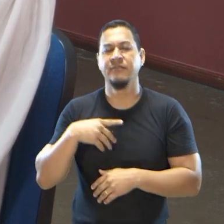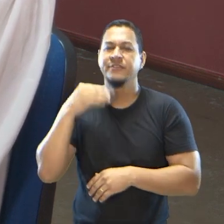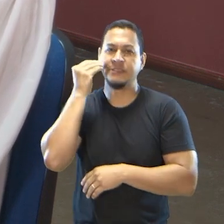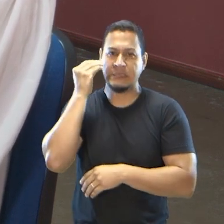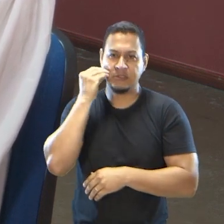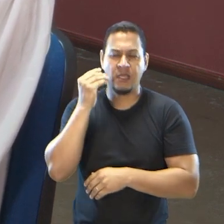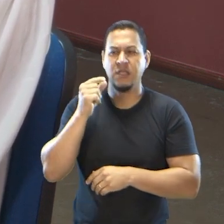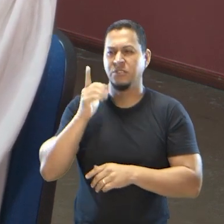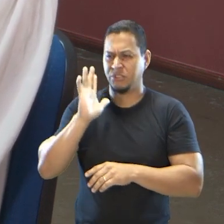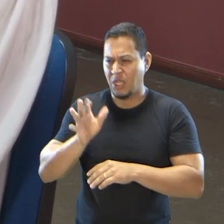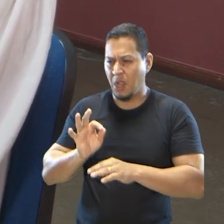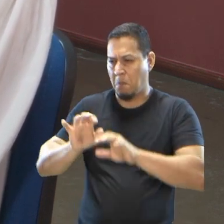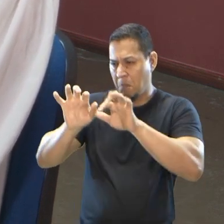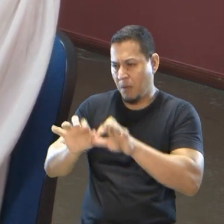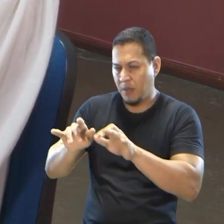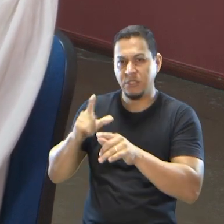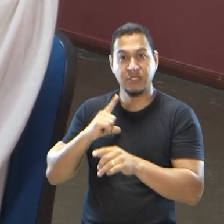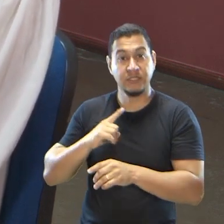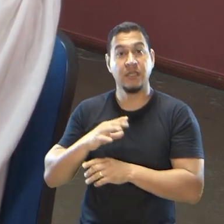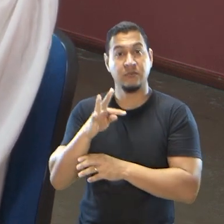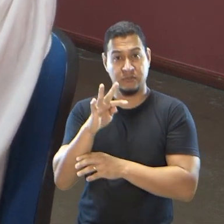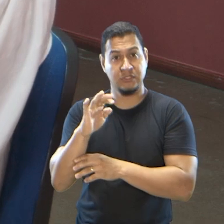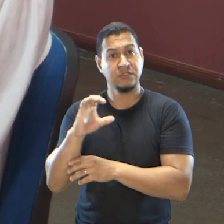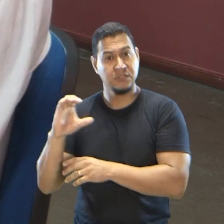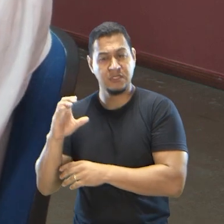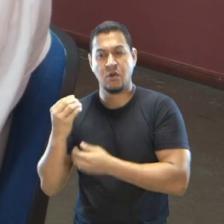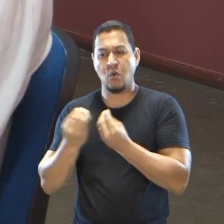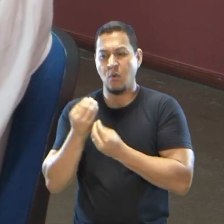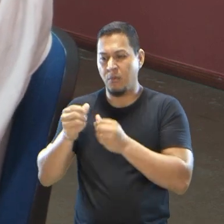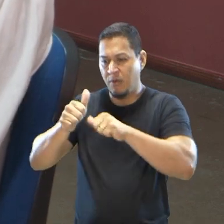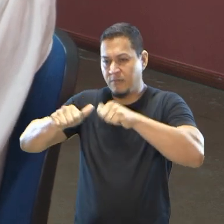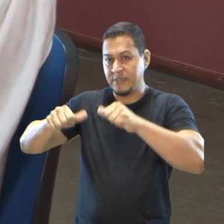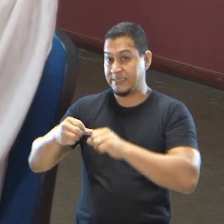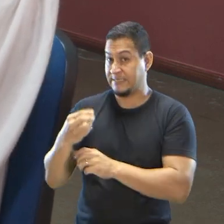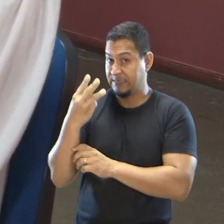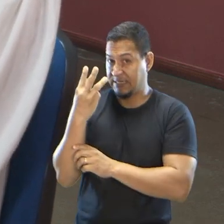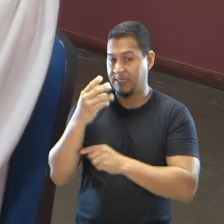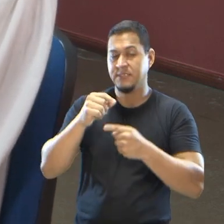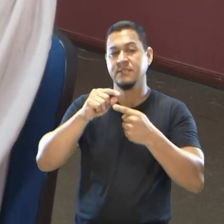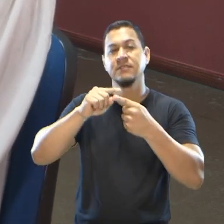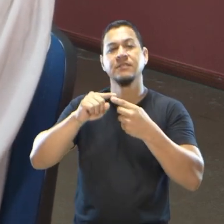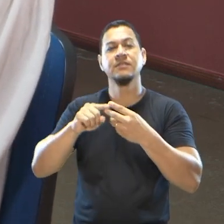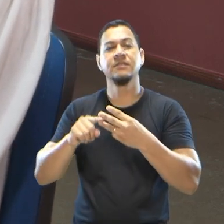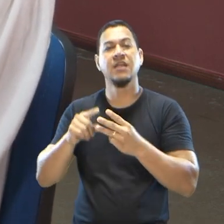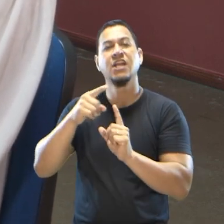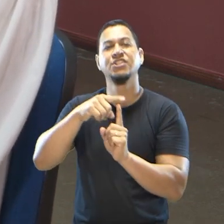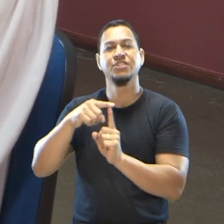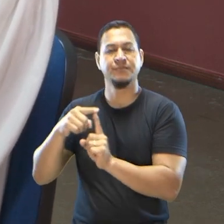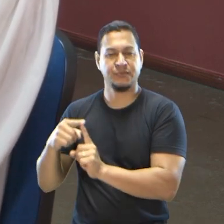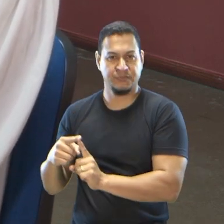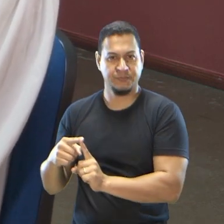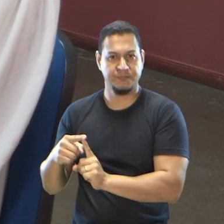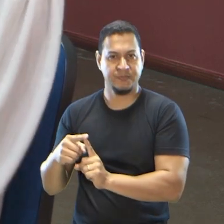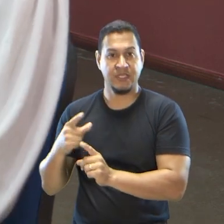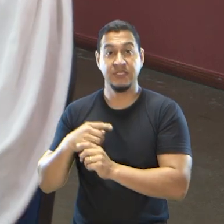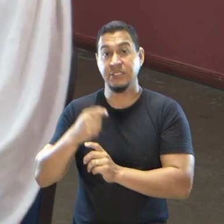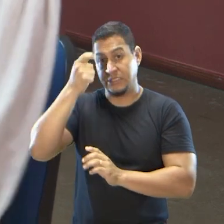venho tentando, testando, eu já tenho até um TCC sobre avaliar três tipos de